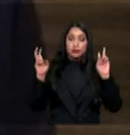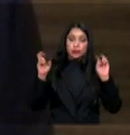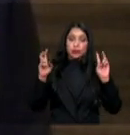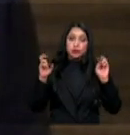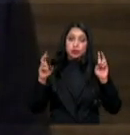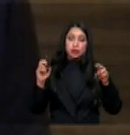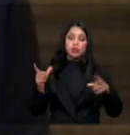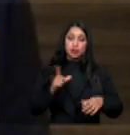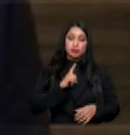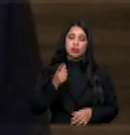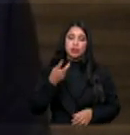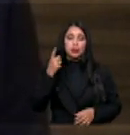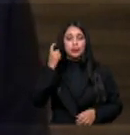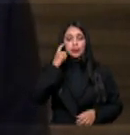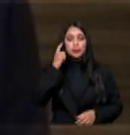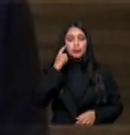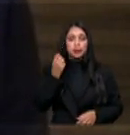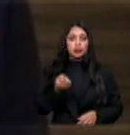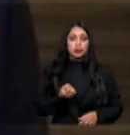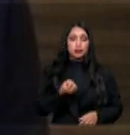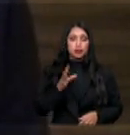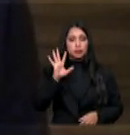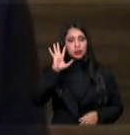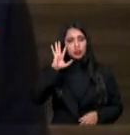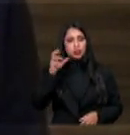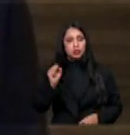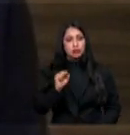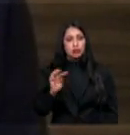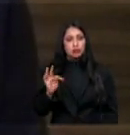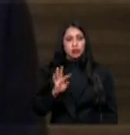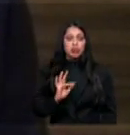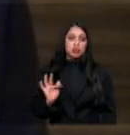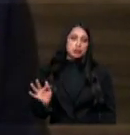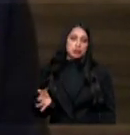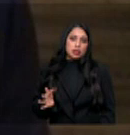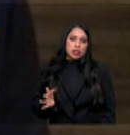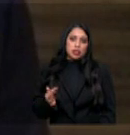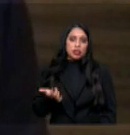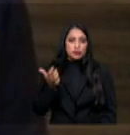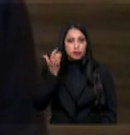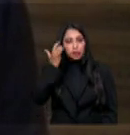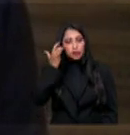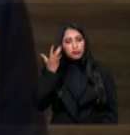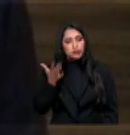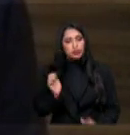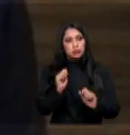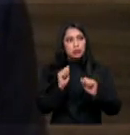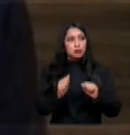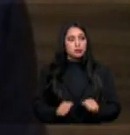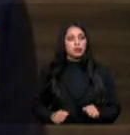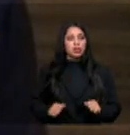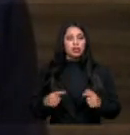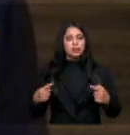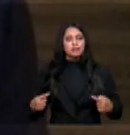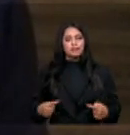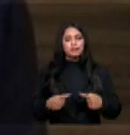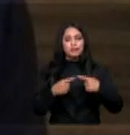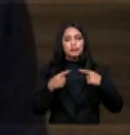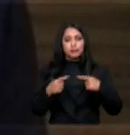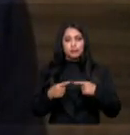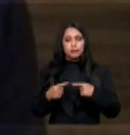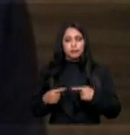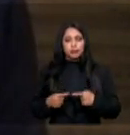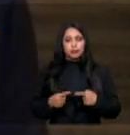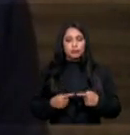e me parece de toda conveniência uma decisão do Supremo Tribunal Federal capaz de pacificar